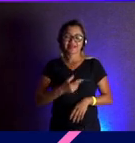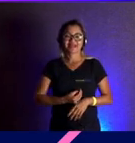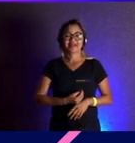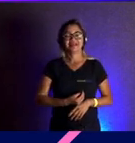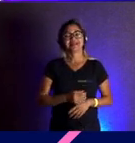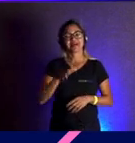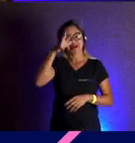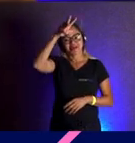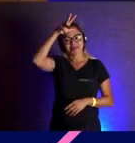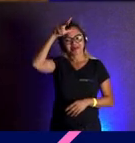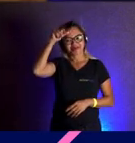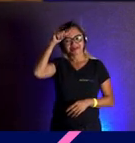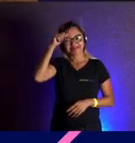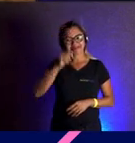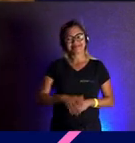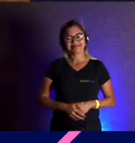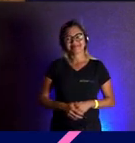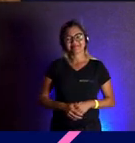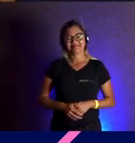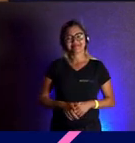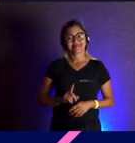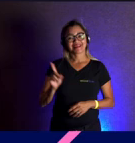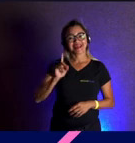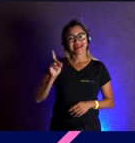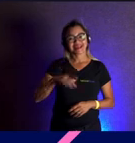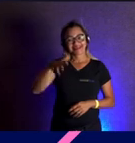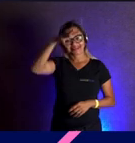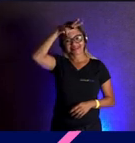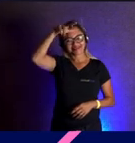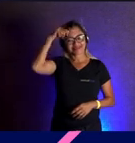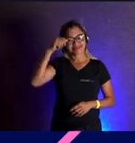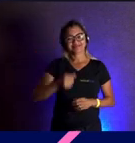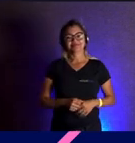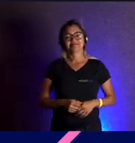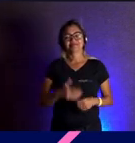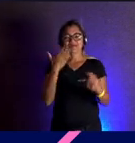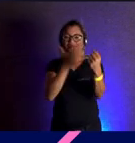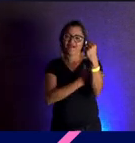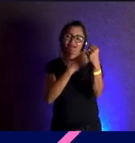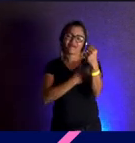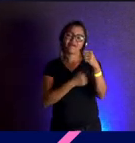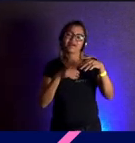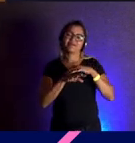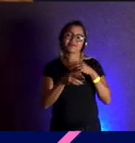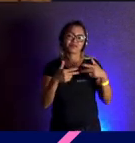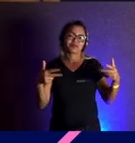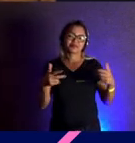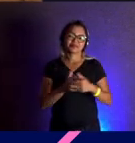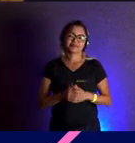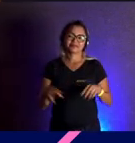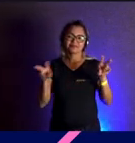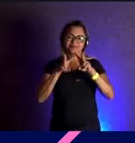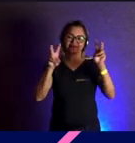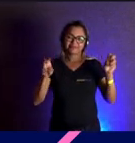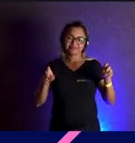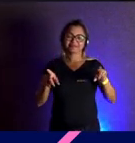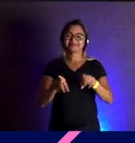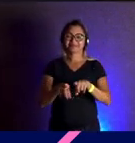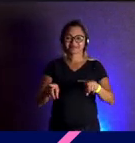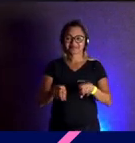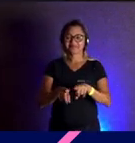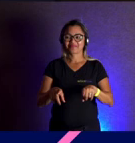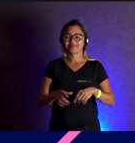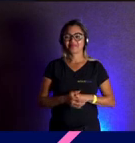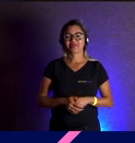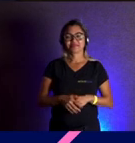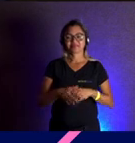enfim, não está lá na. Acho que ele está arquivado, fazendo alguma outra coisa. Mas eu queria, assim, que é uma questão que também